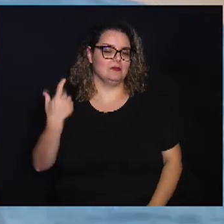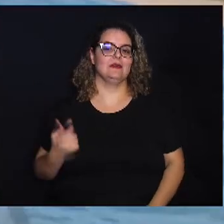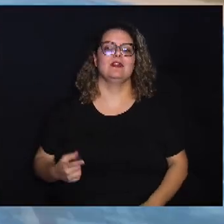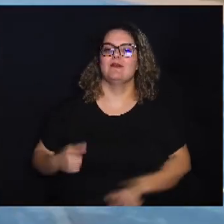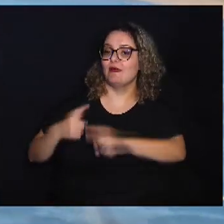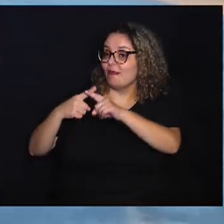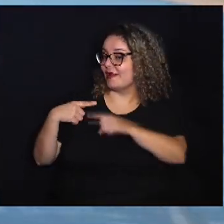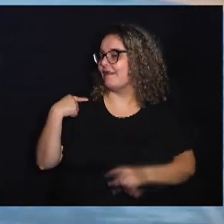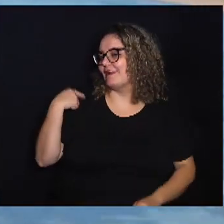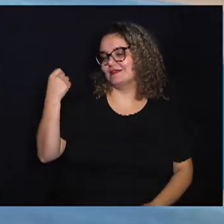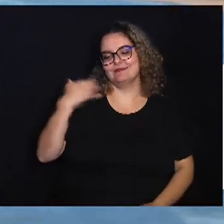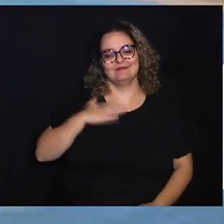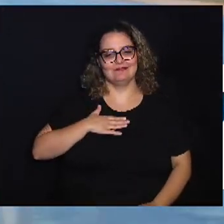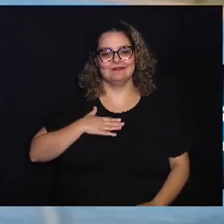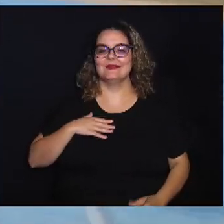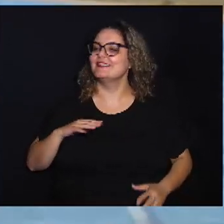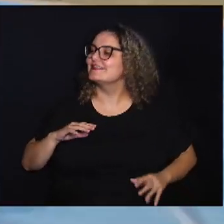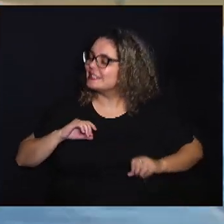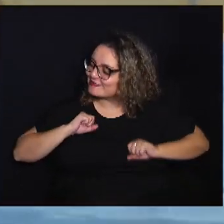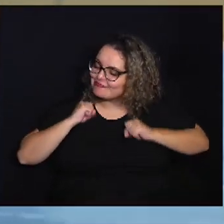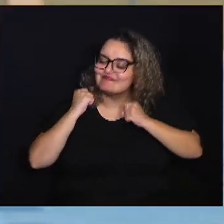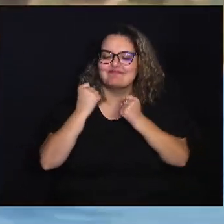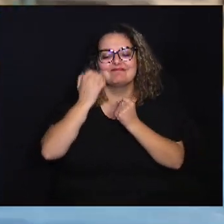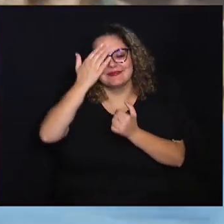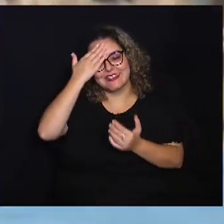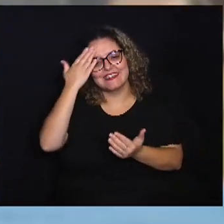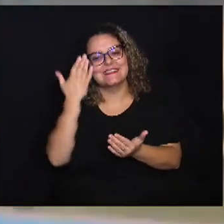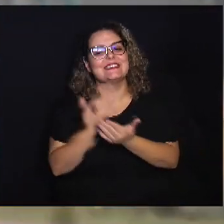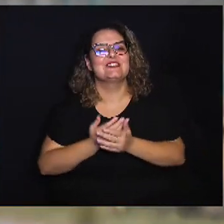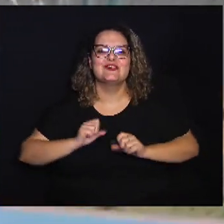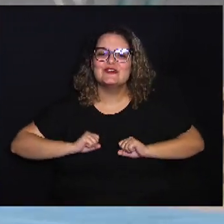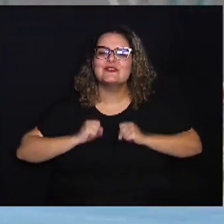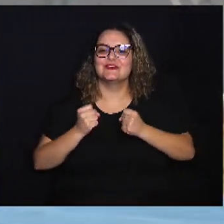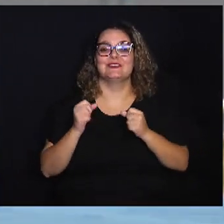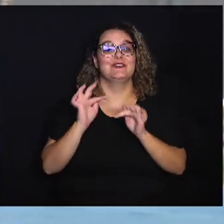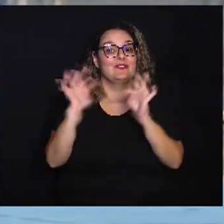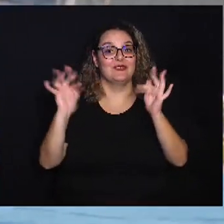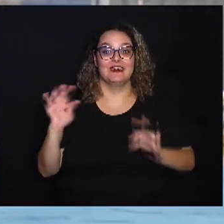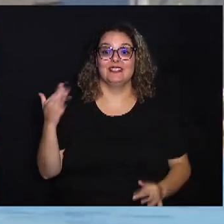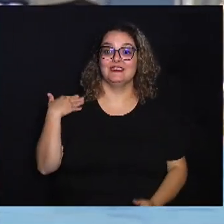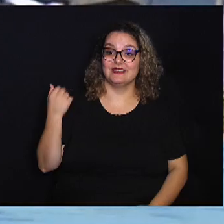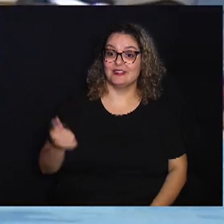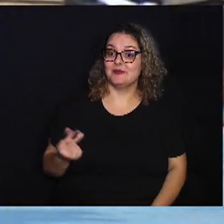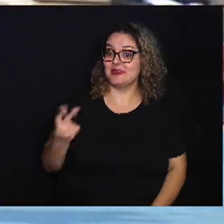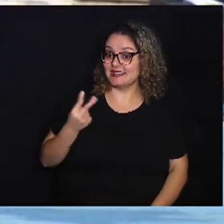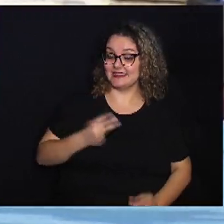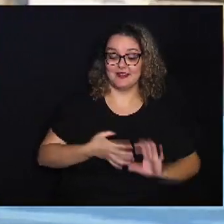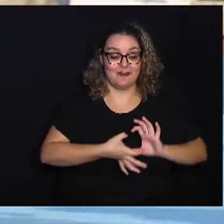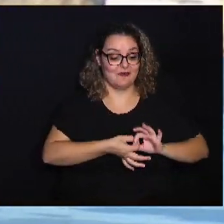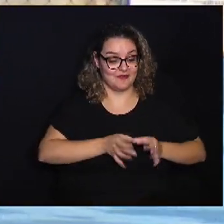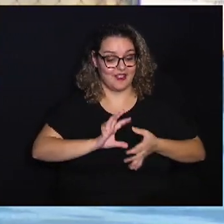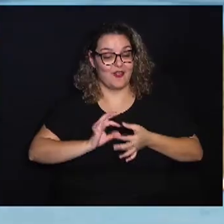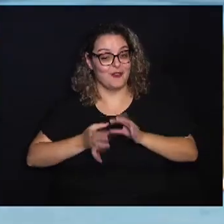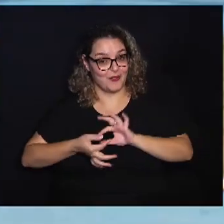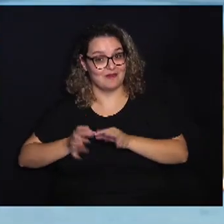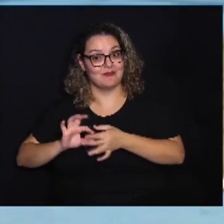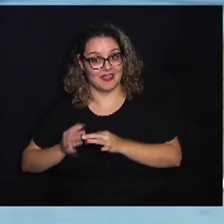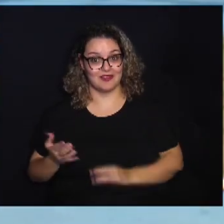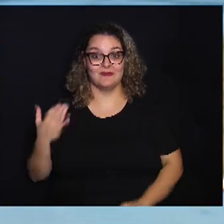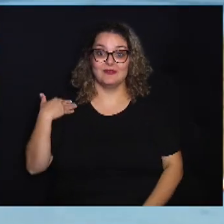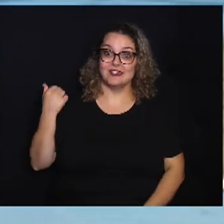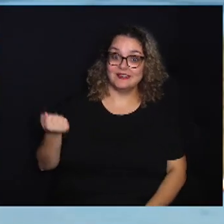e eu abracei com vontade, e estou muito feliz com a convocação da minha segunda Olimpíada. Foi uma convocação